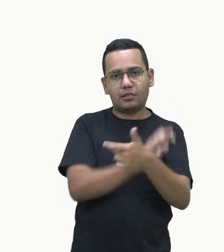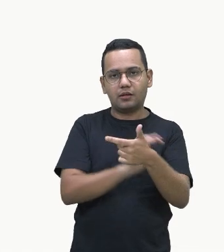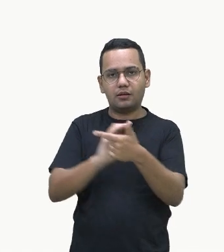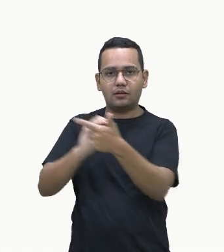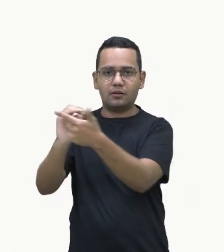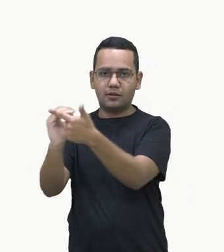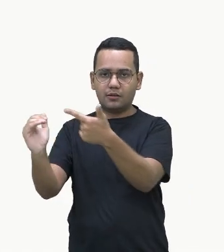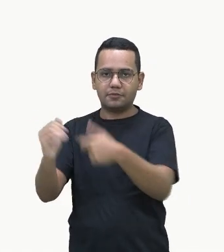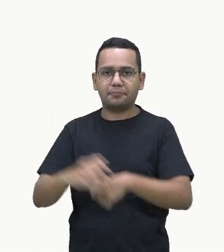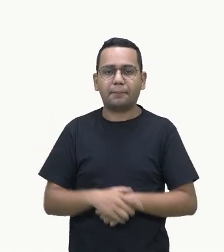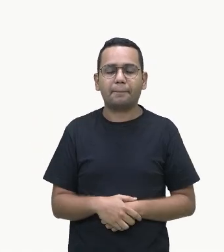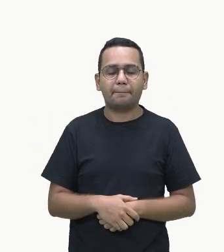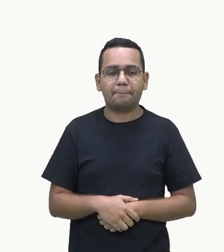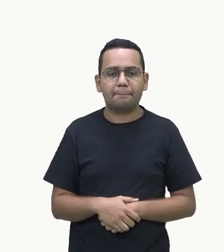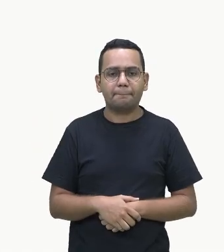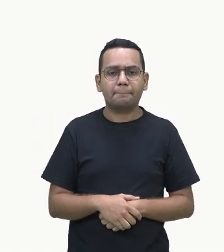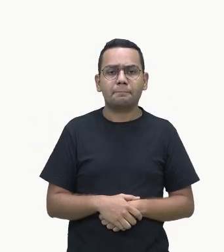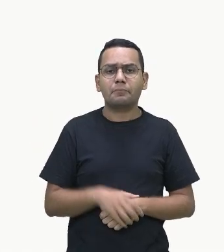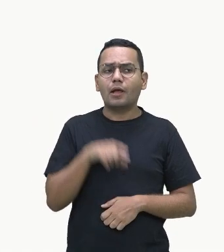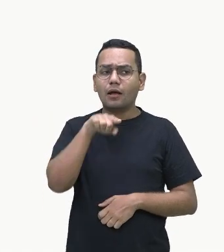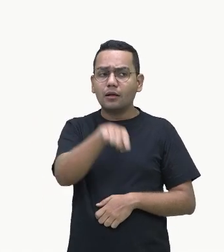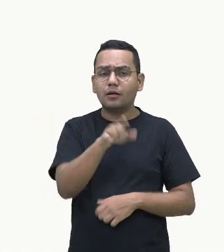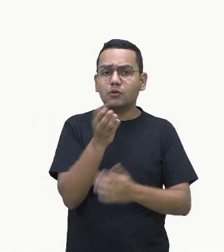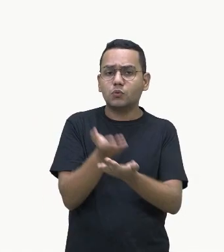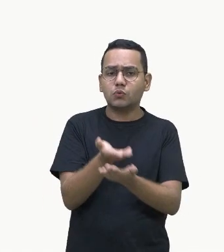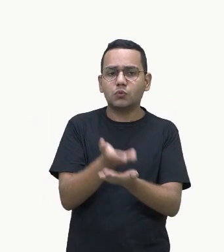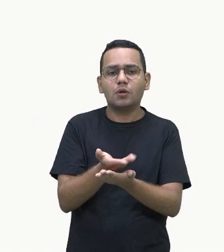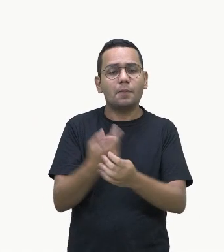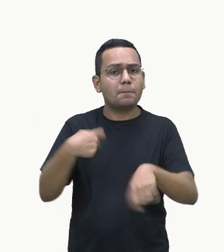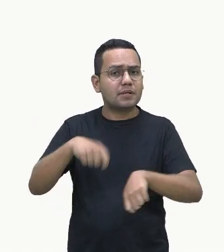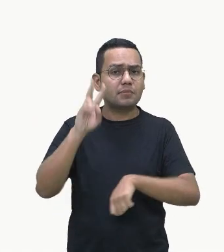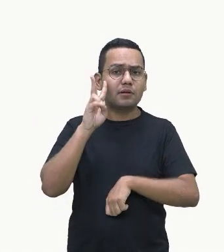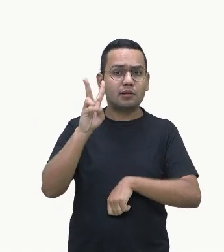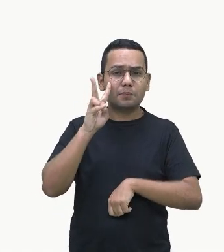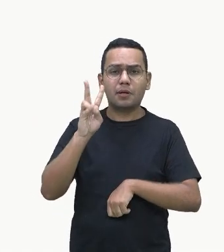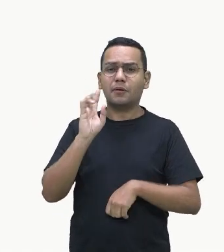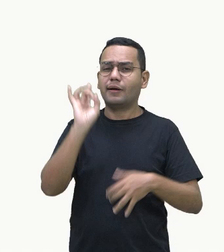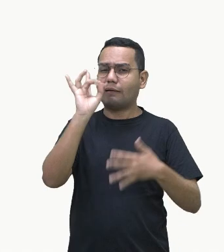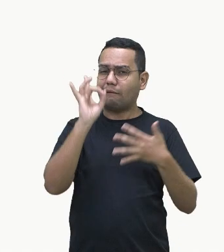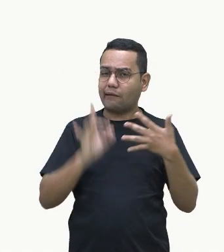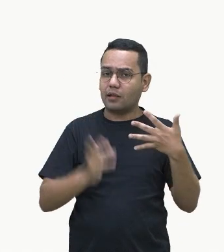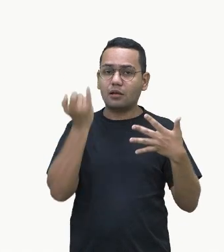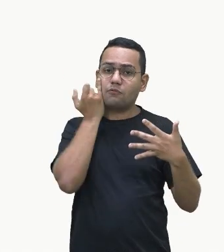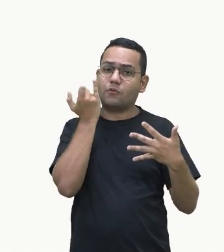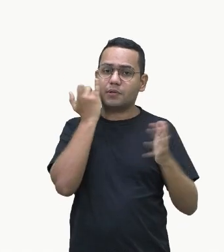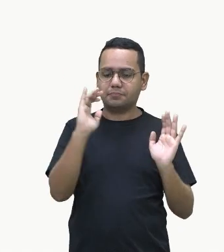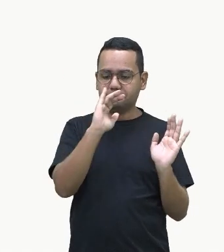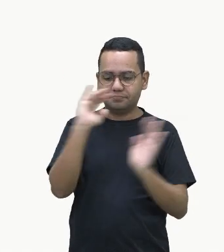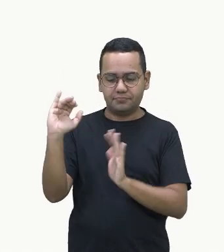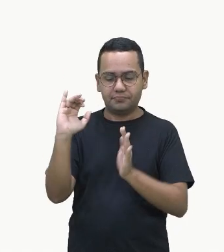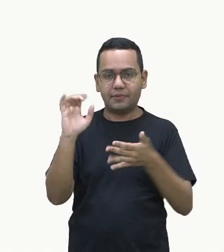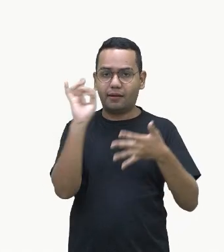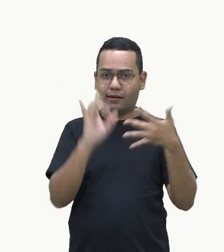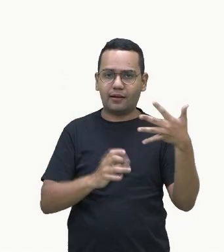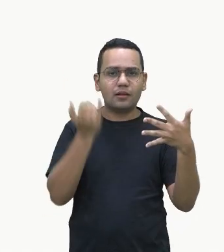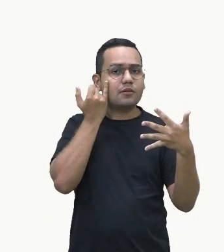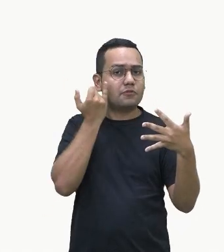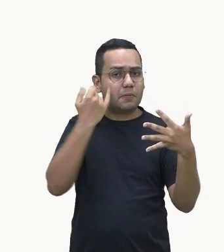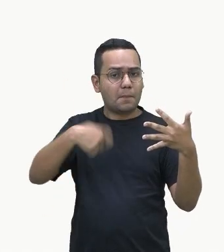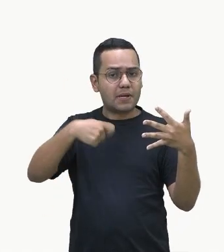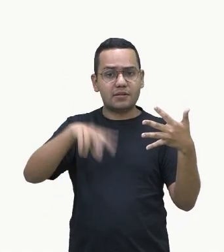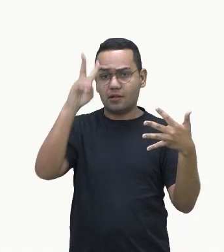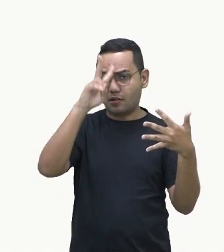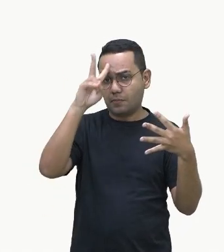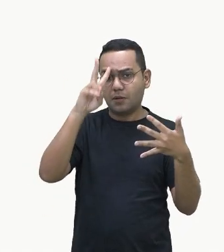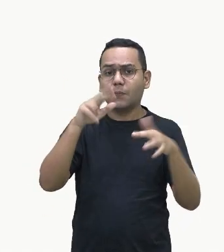triângulo retângulo, vale a pena lembrar seus elementos, porque quando nós estamos trabalhando com relações métricas,